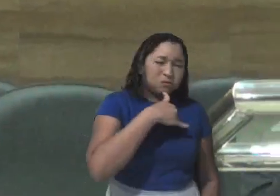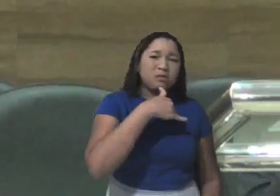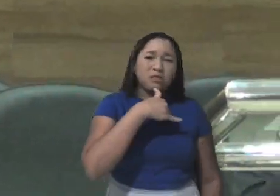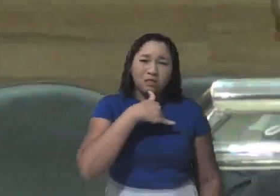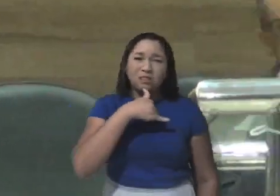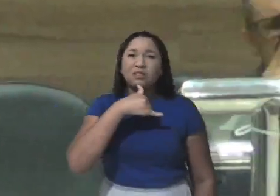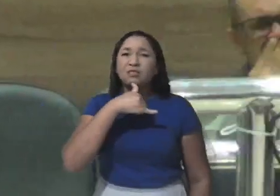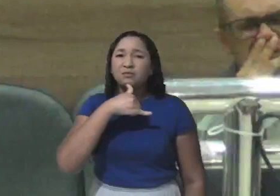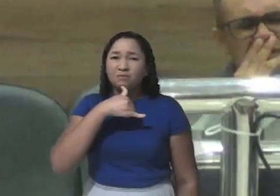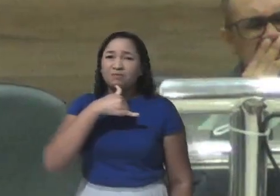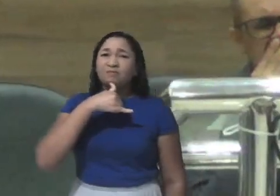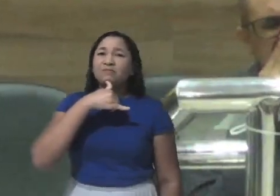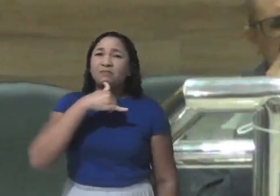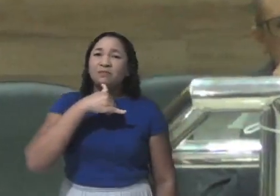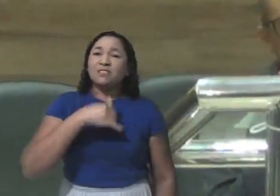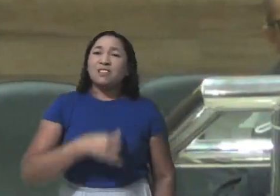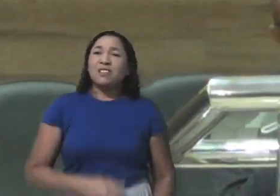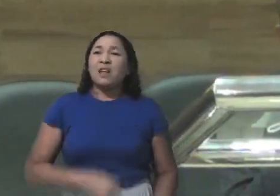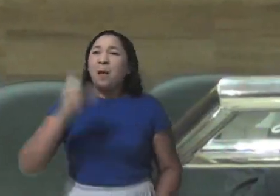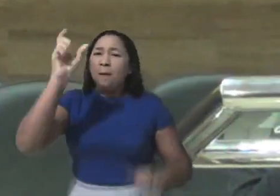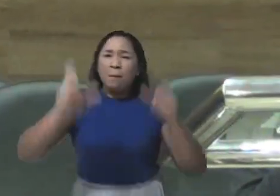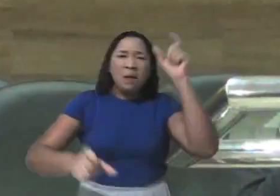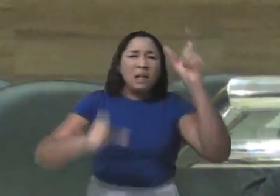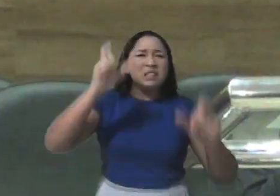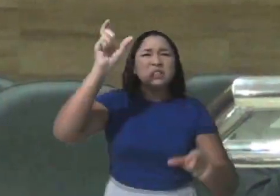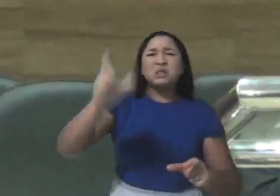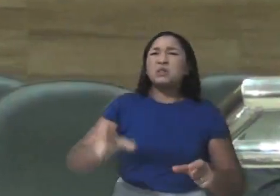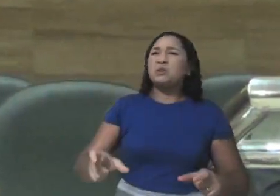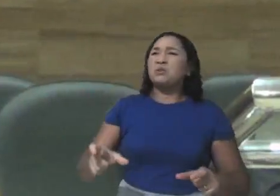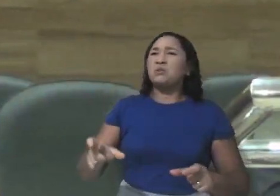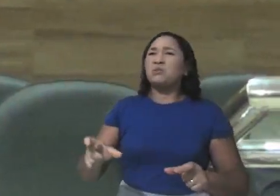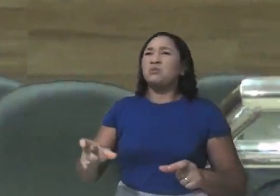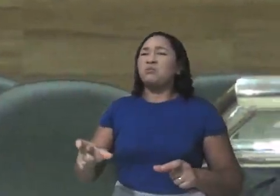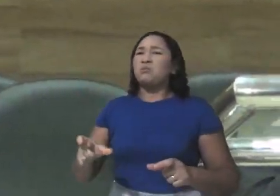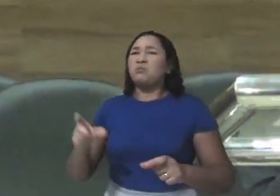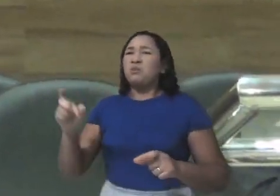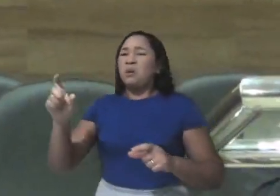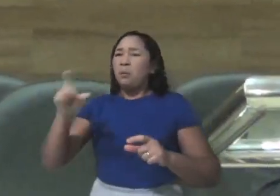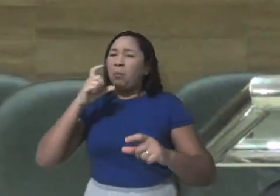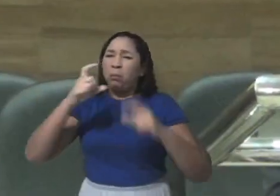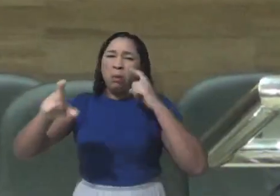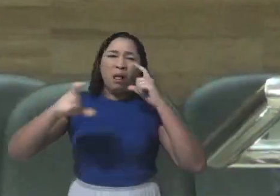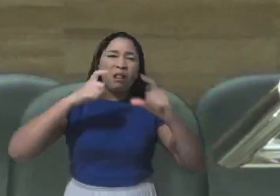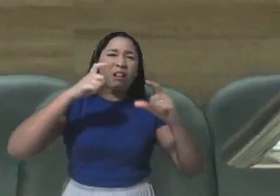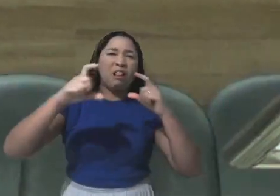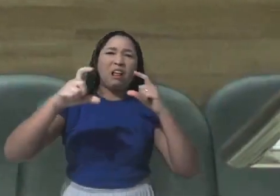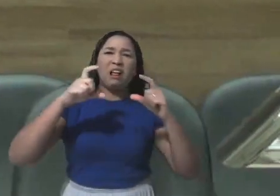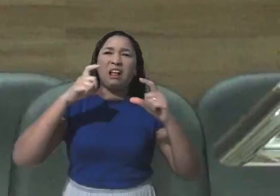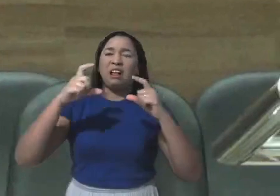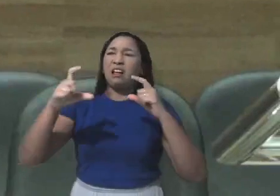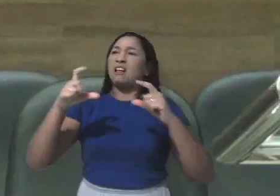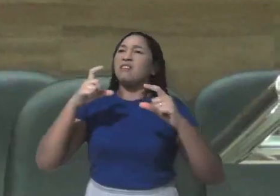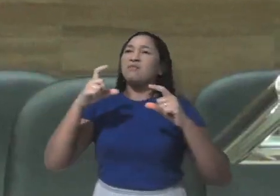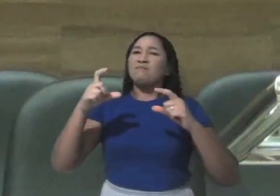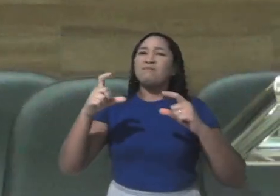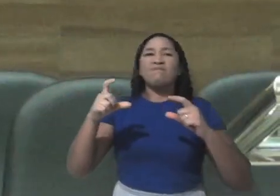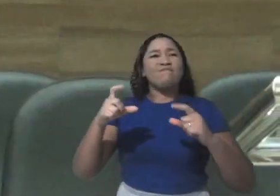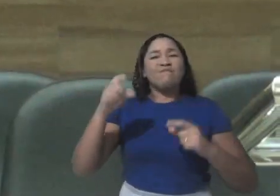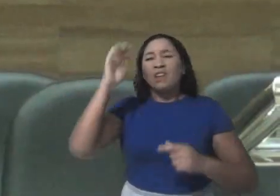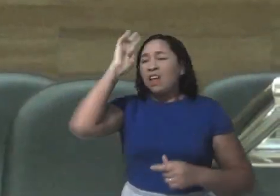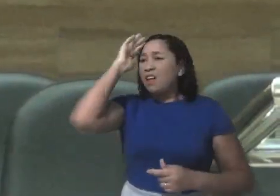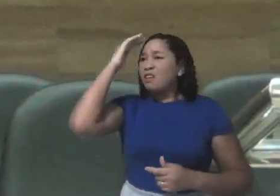ou mesmo palavras de alguém que não quer na